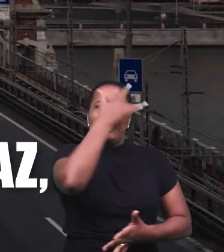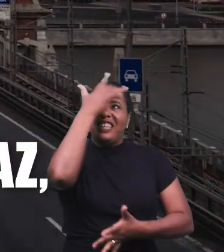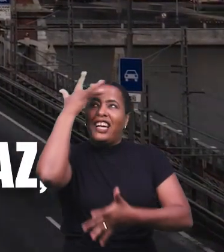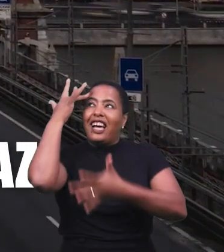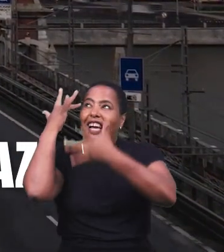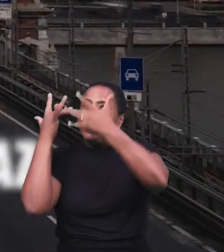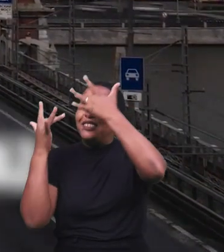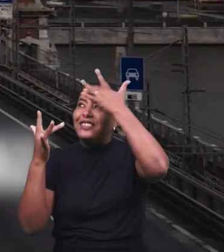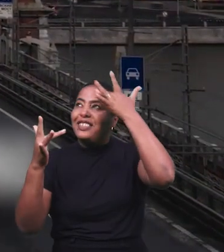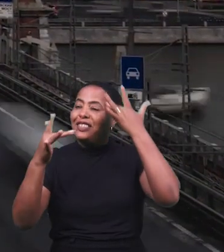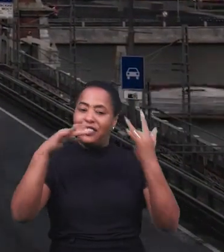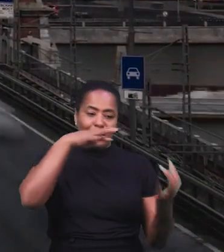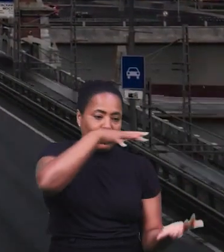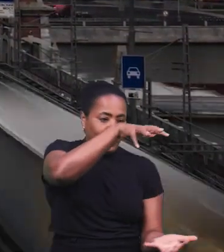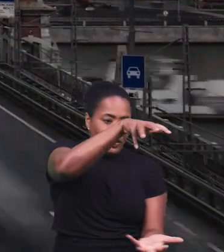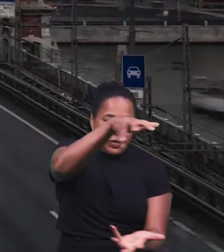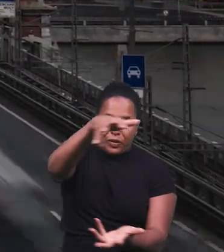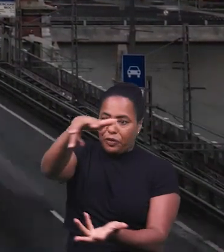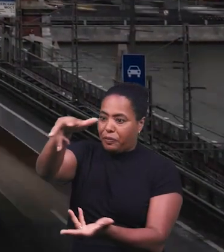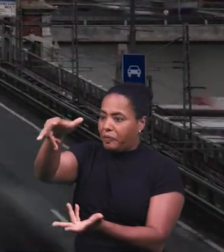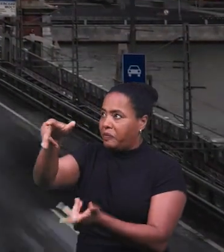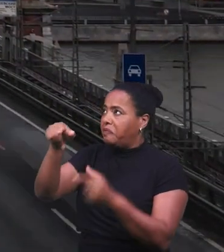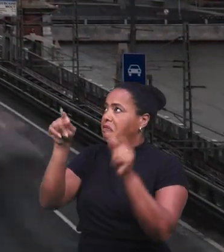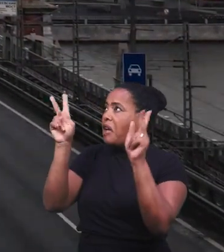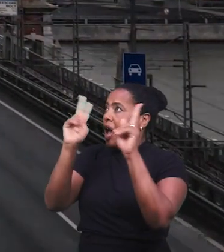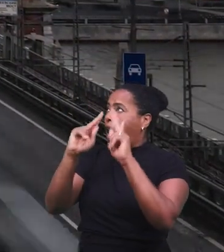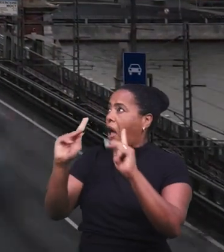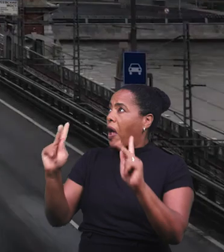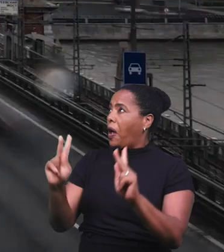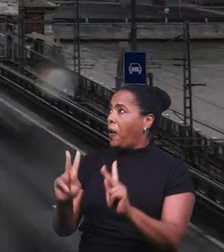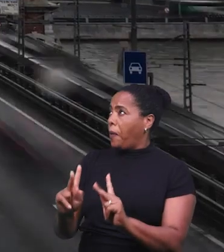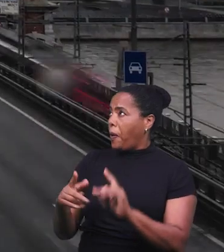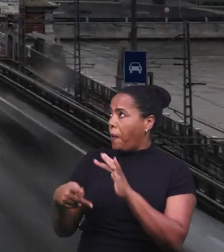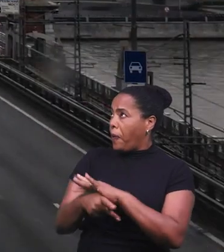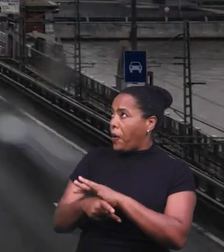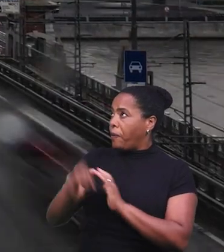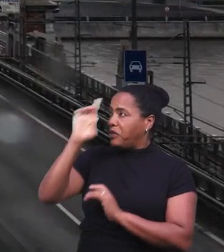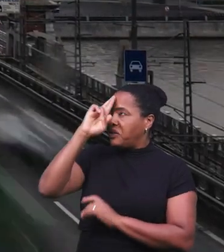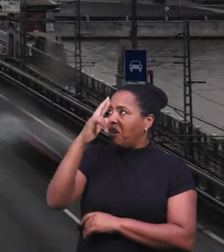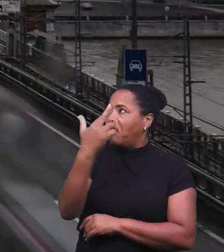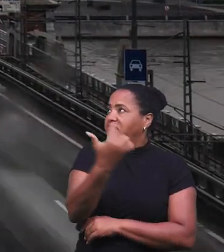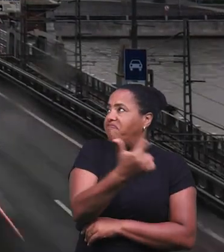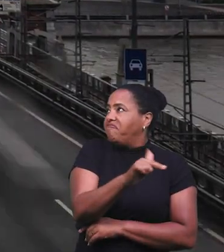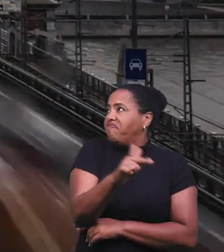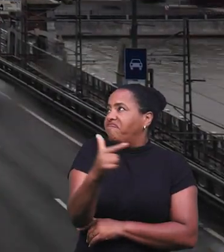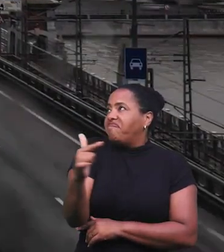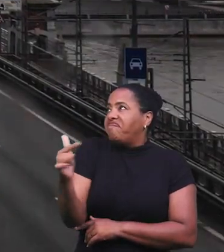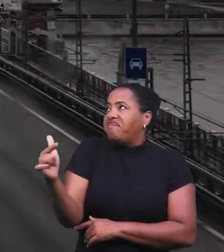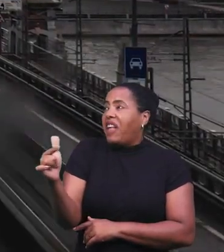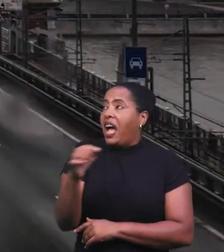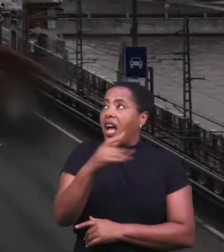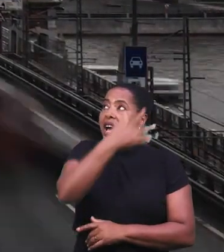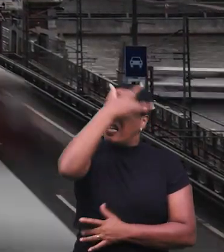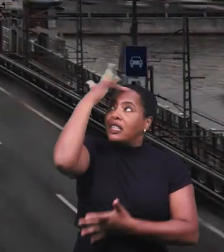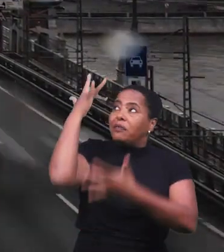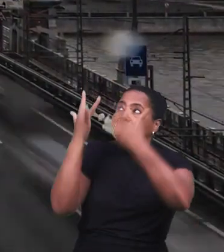sua paz, este mundo não conhece o que